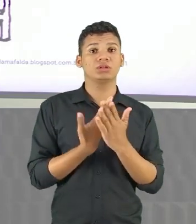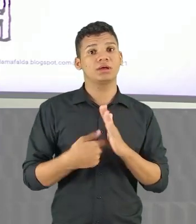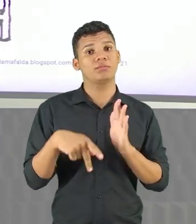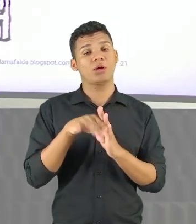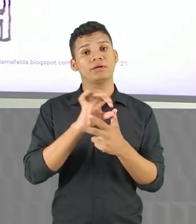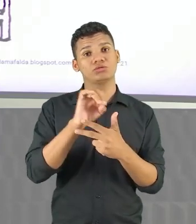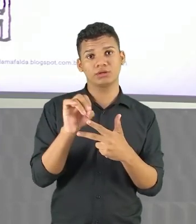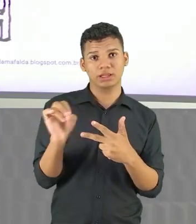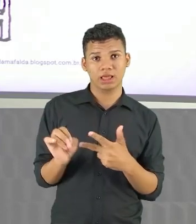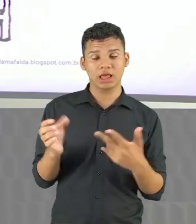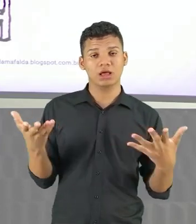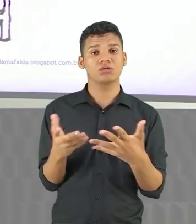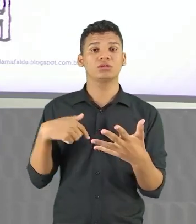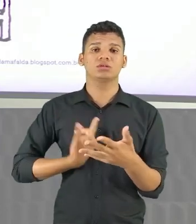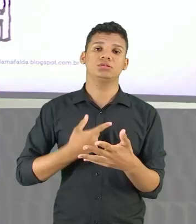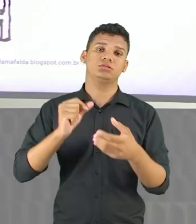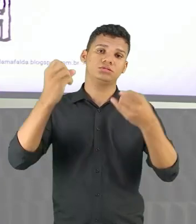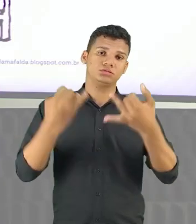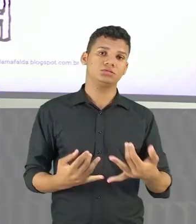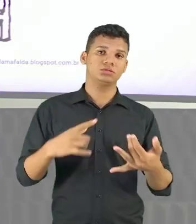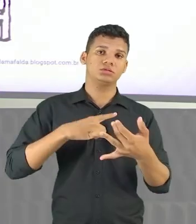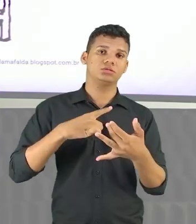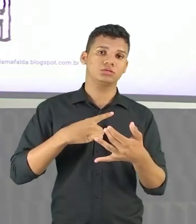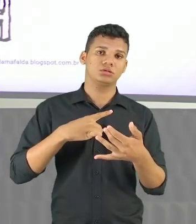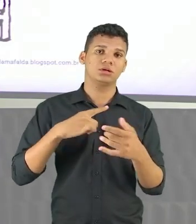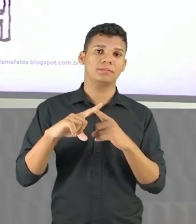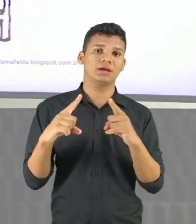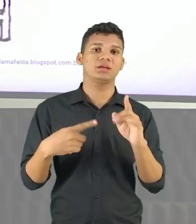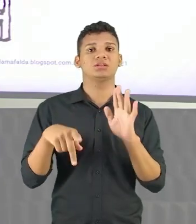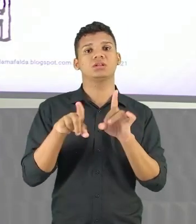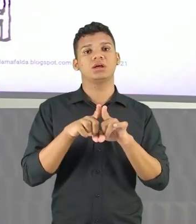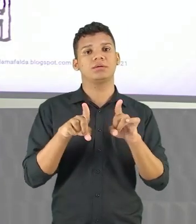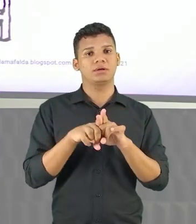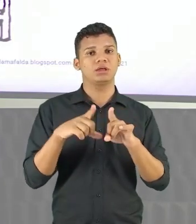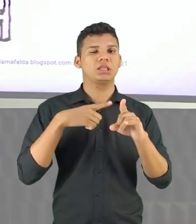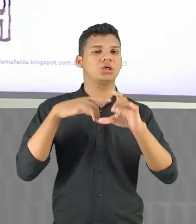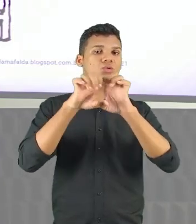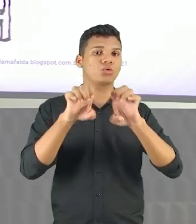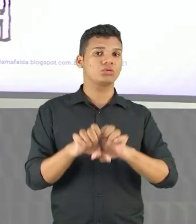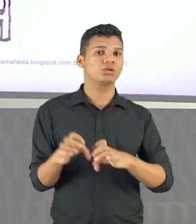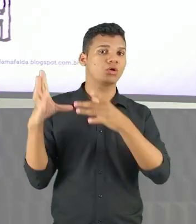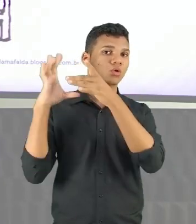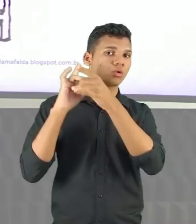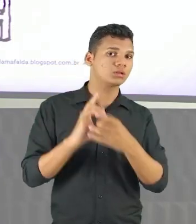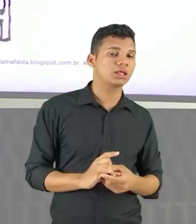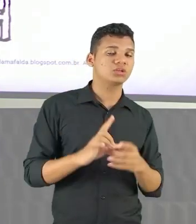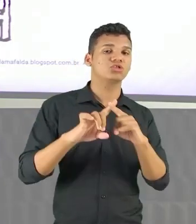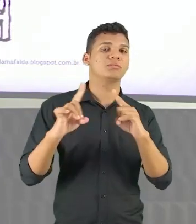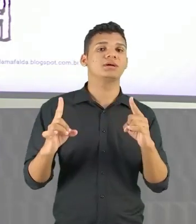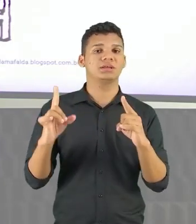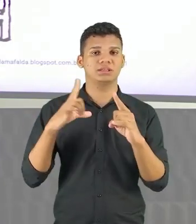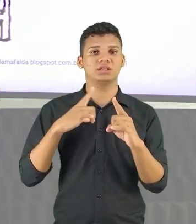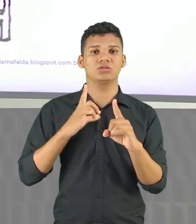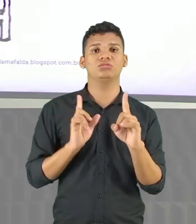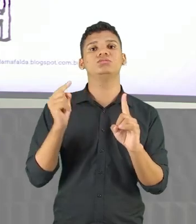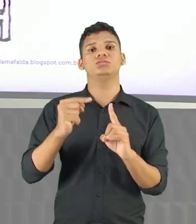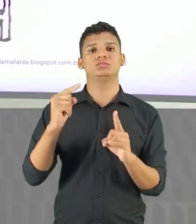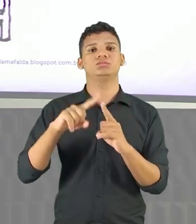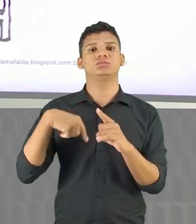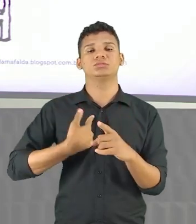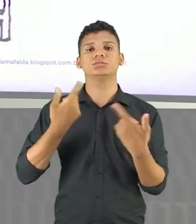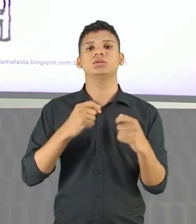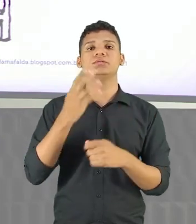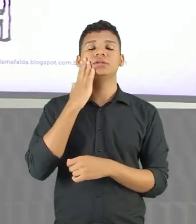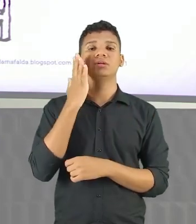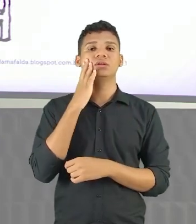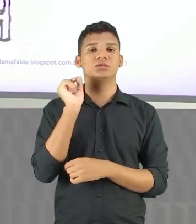tem questões que tratam disso, mas de uma forma mais contextualizada, na perspectiva do texto, porque essa é a intenção. A gente precisa entender